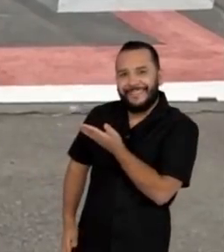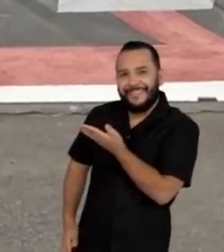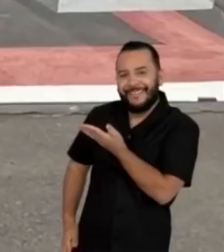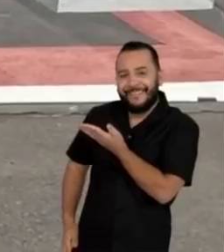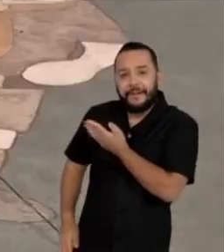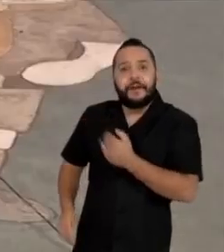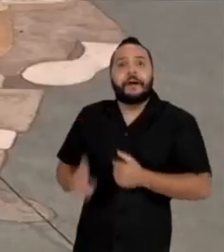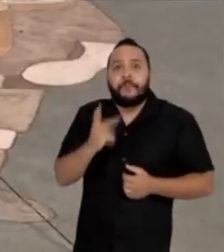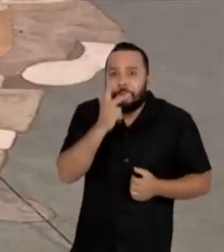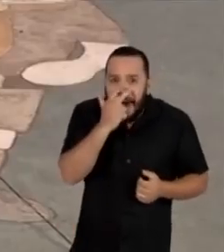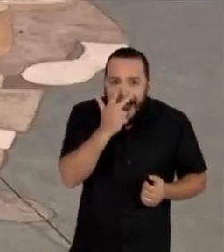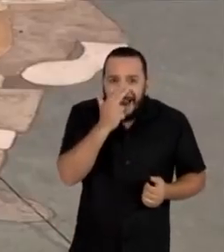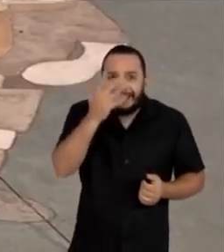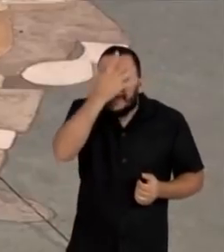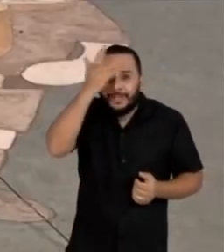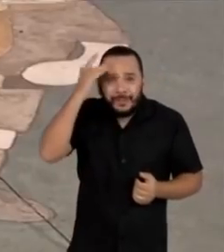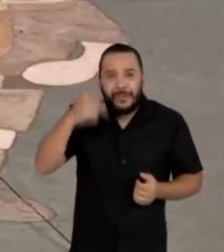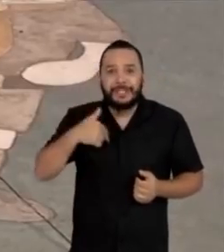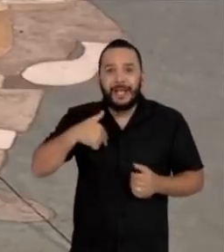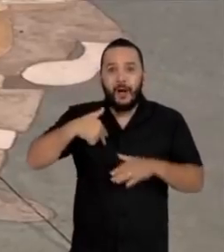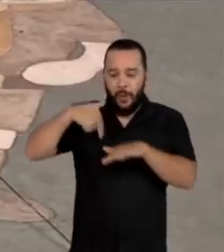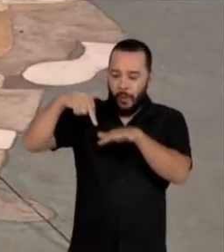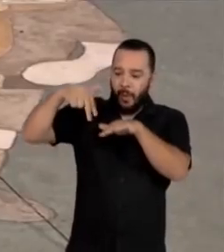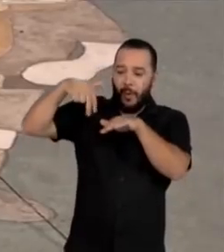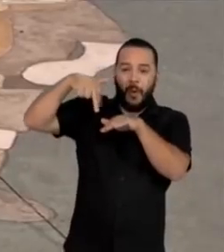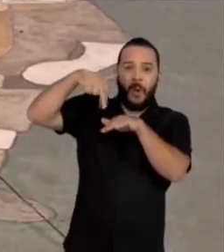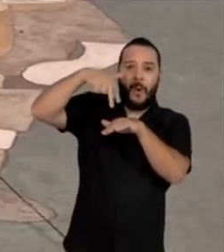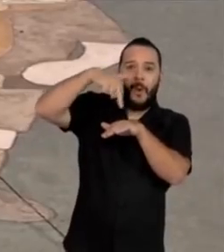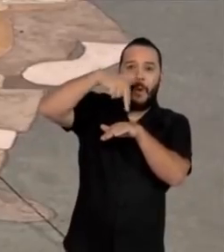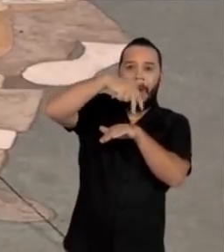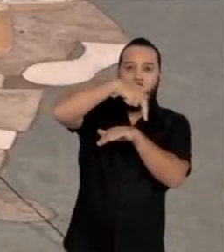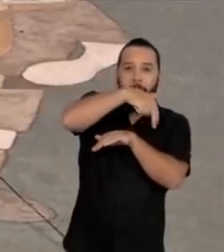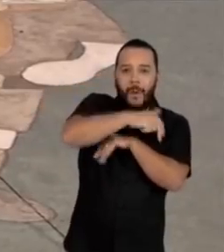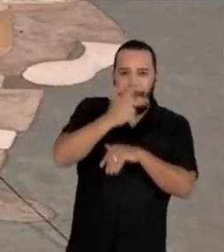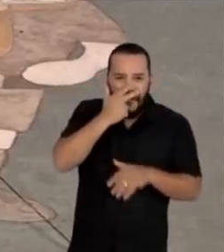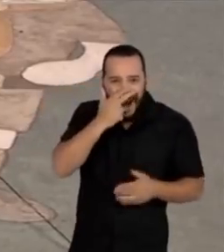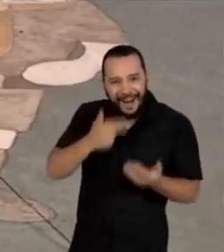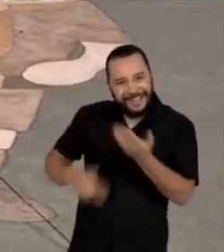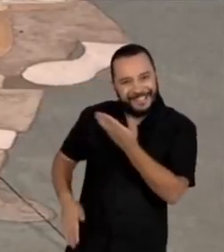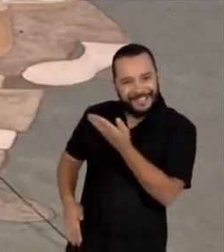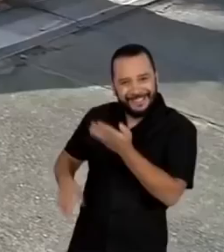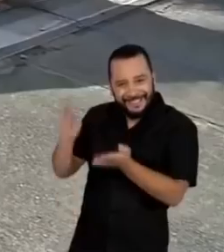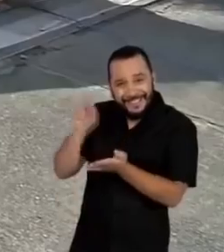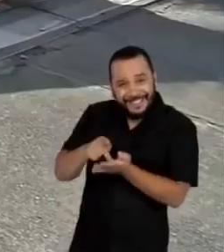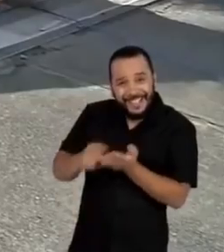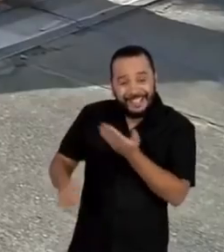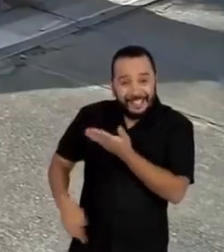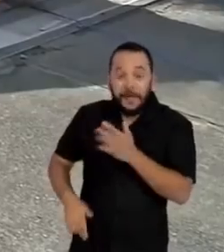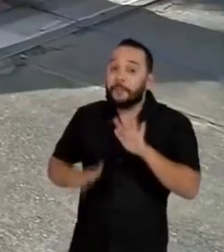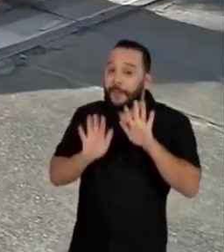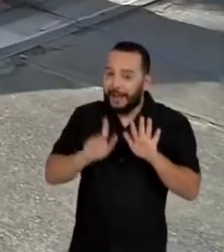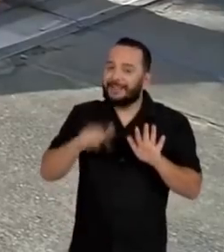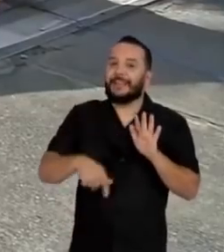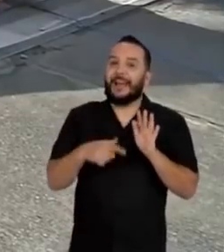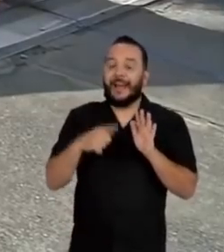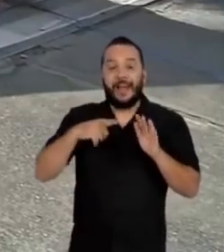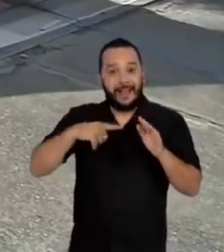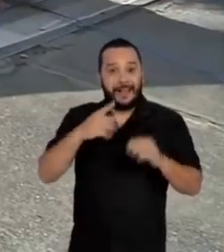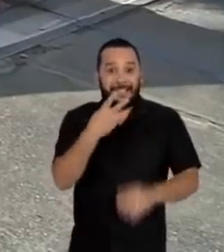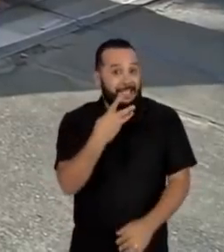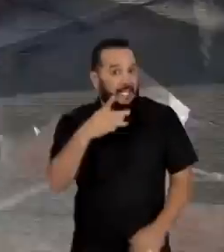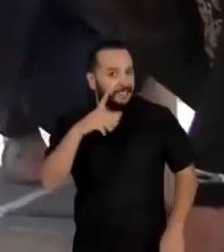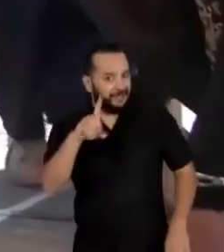Até parece que as pessoas estão flutuando no ar quando estão cruzando essa faixa de pedestres. Mas a ilusão visual